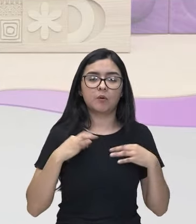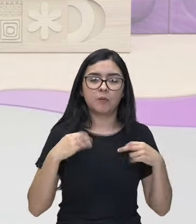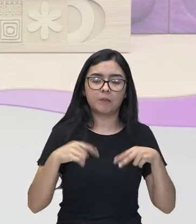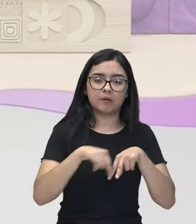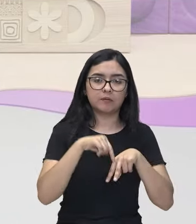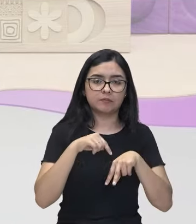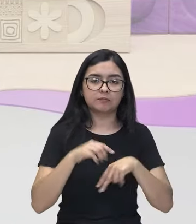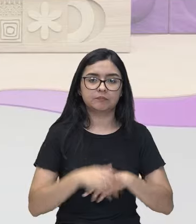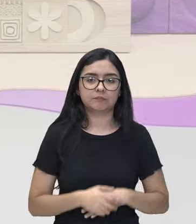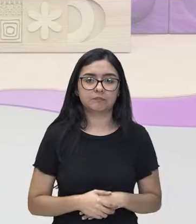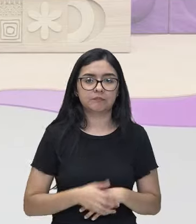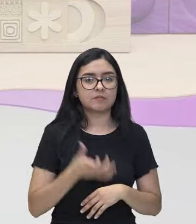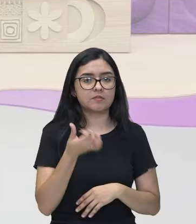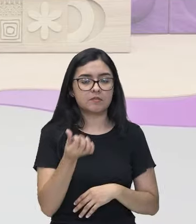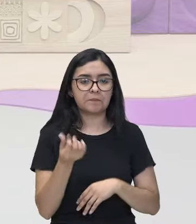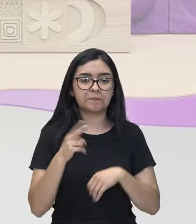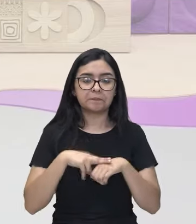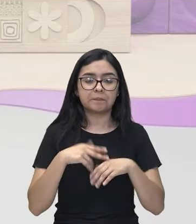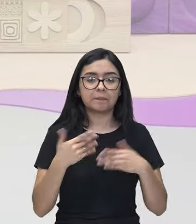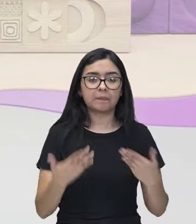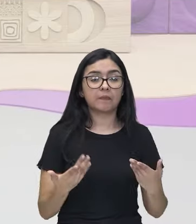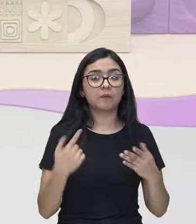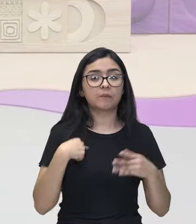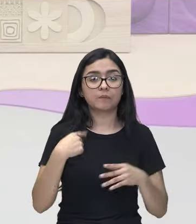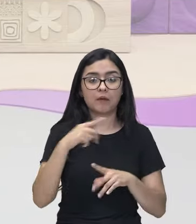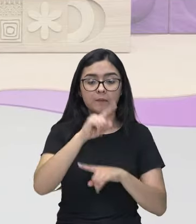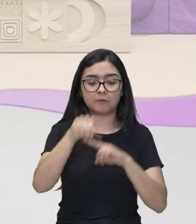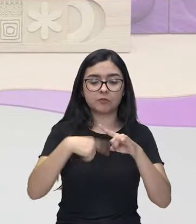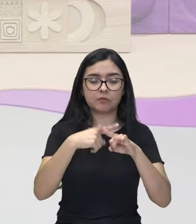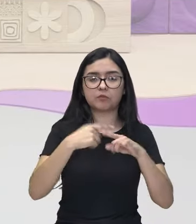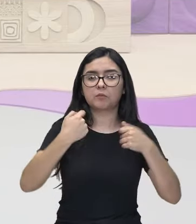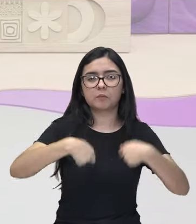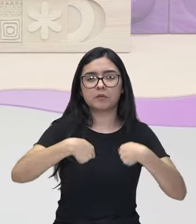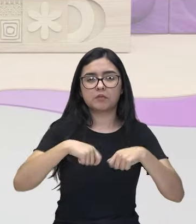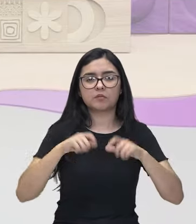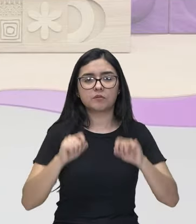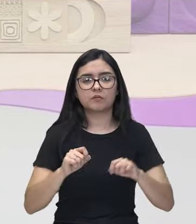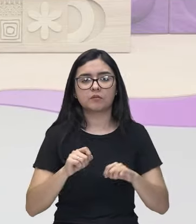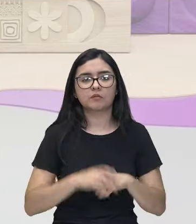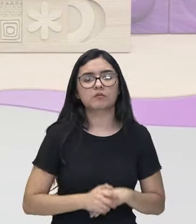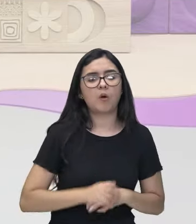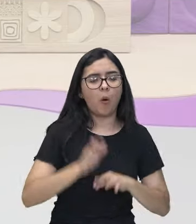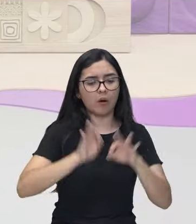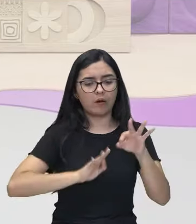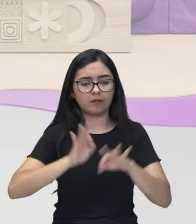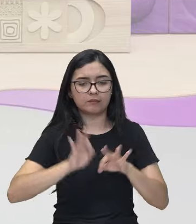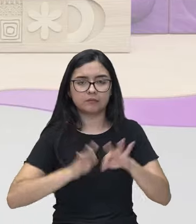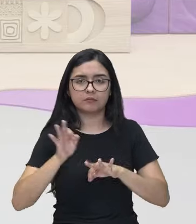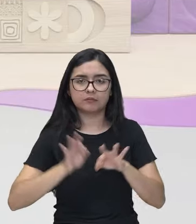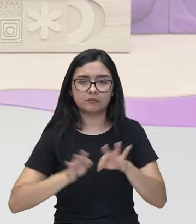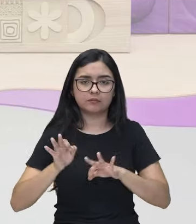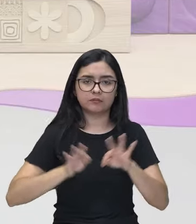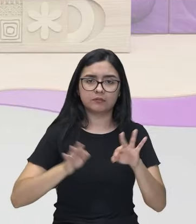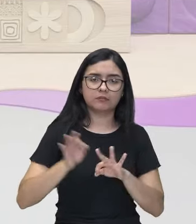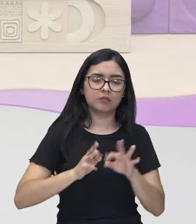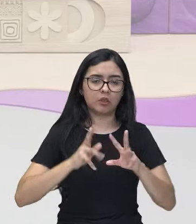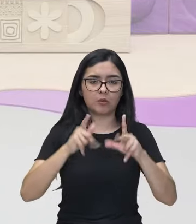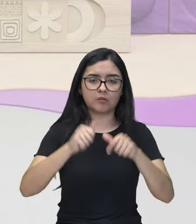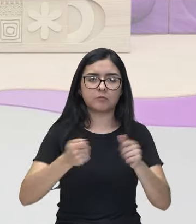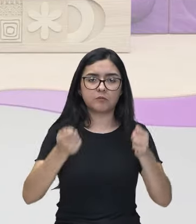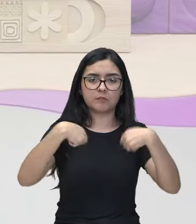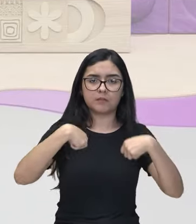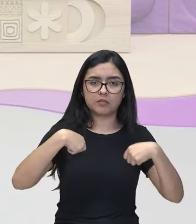que, com a ideia da multiplicação, não precisa, né? Você está aí montando, né, todas as maneiras aí